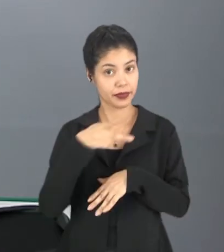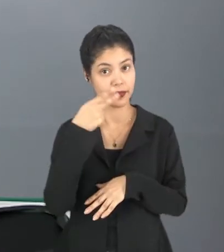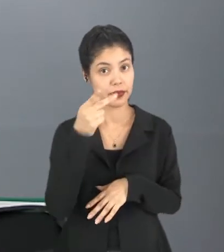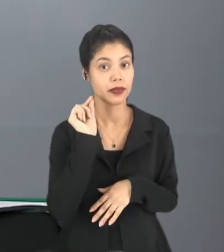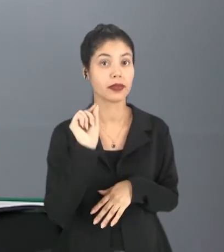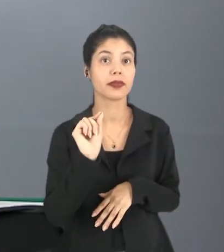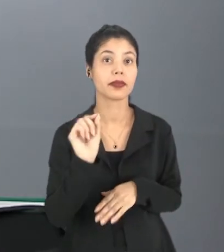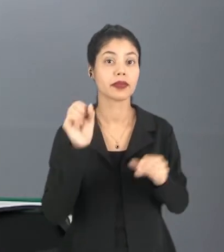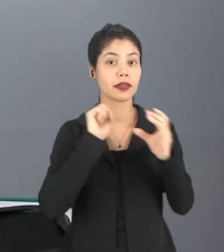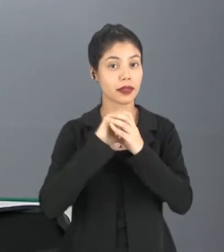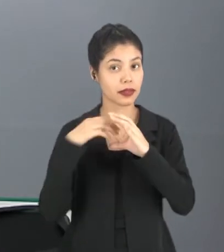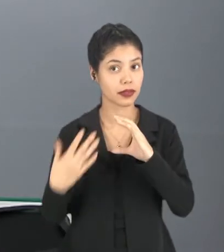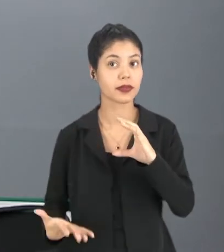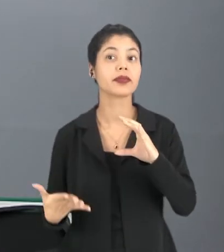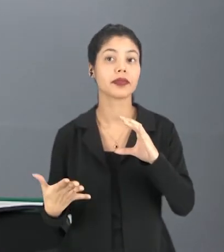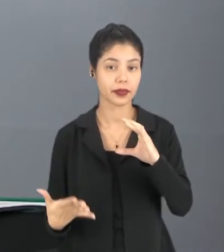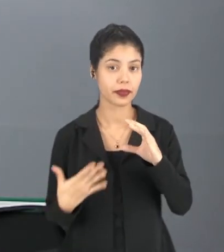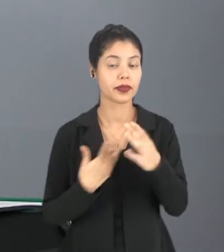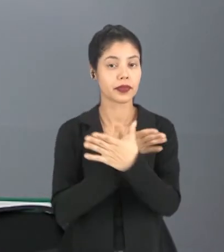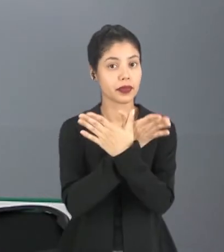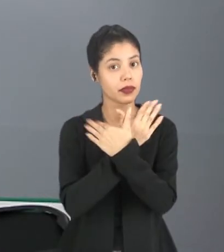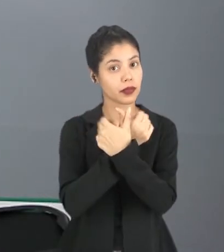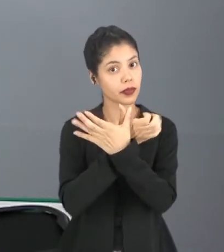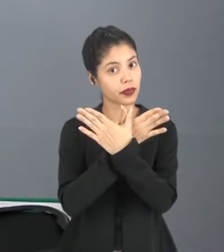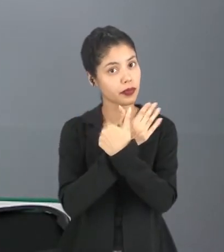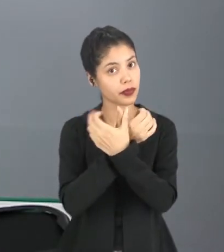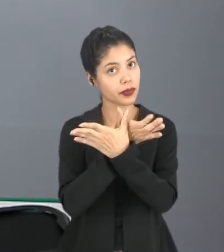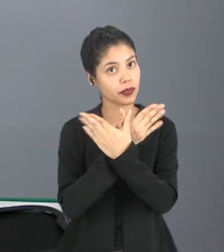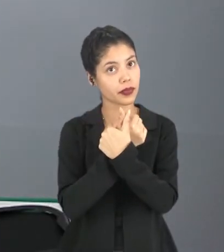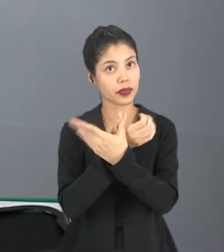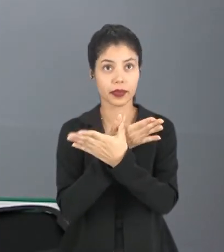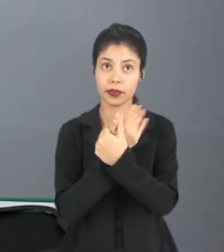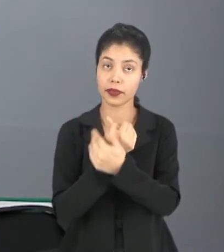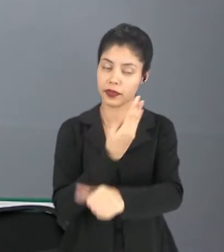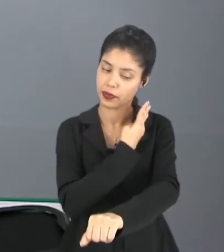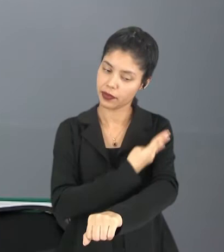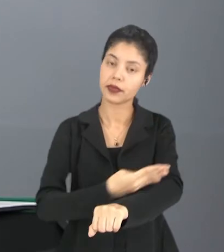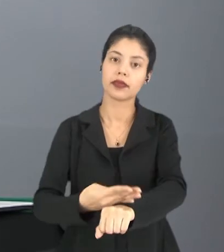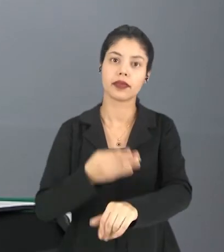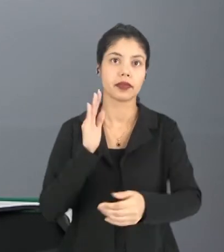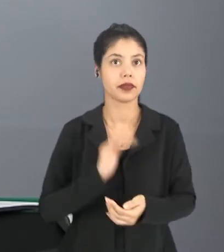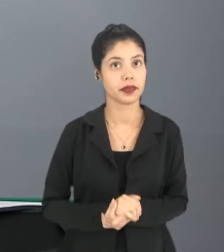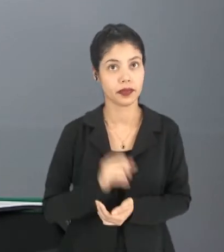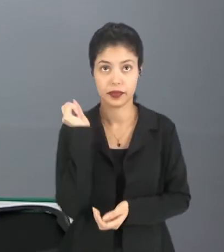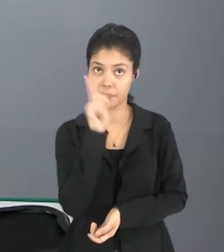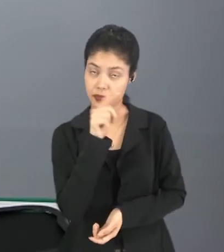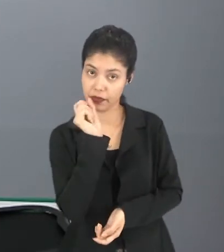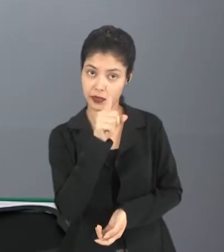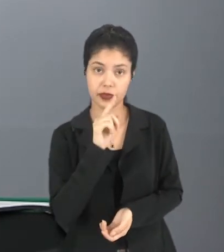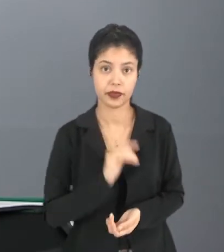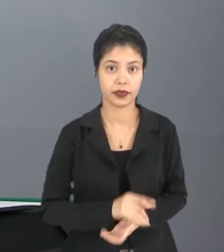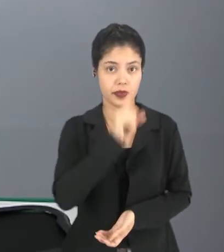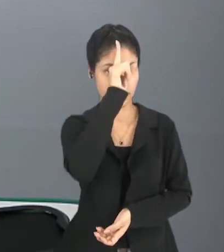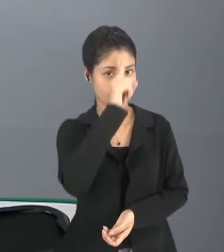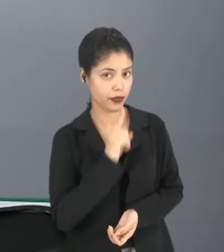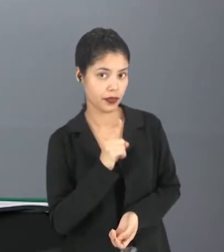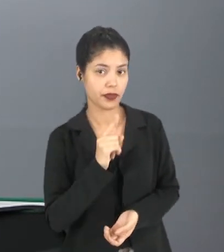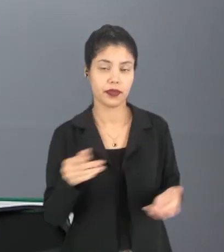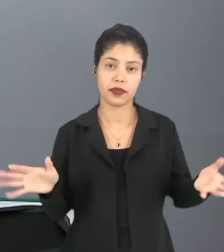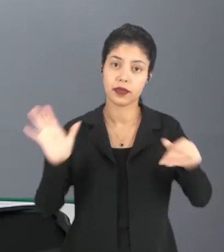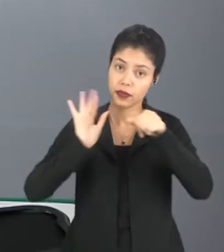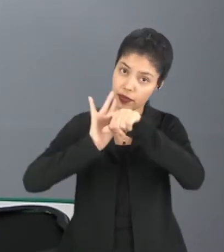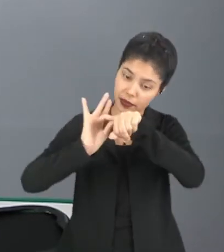sobre as características das borboletas brancas, azuis, amarelas